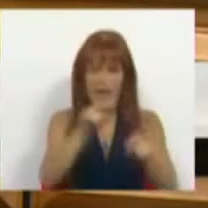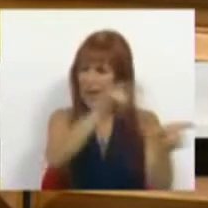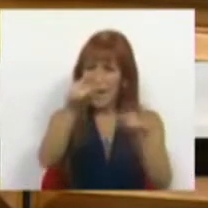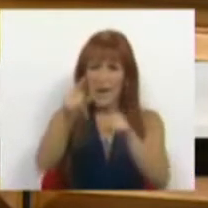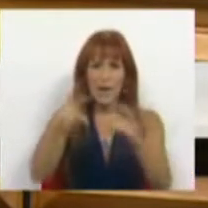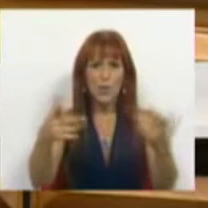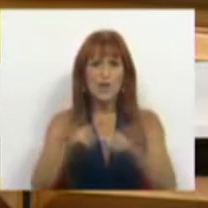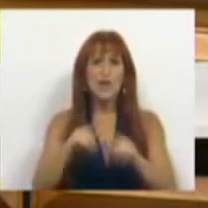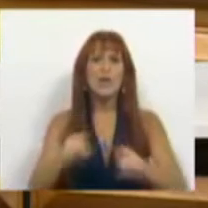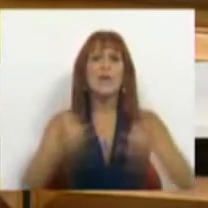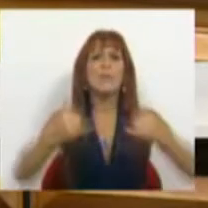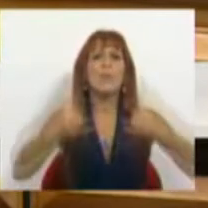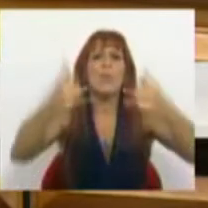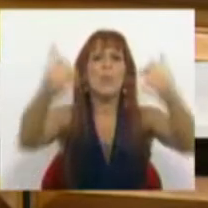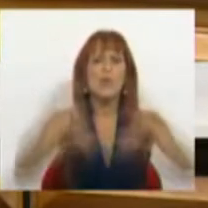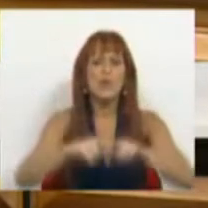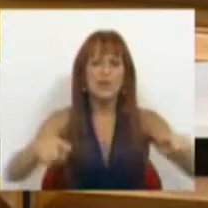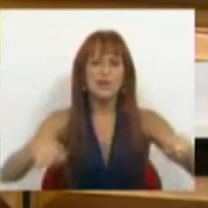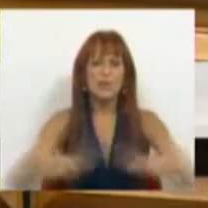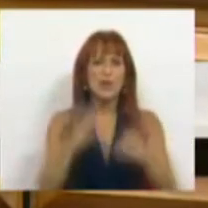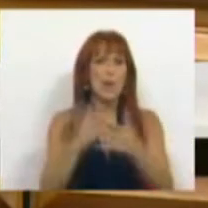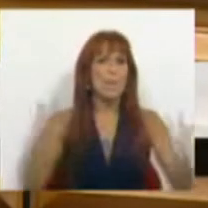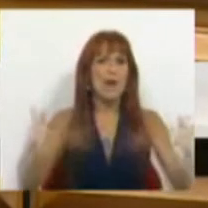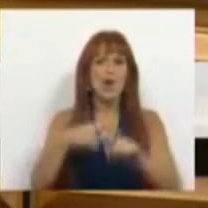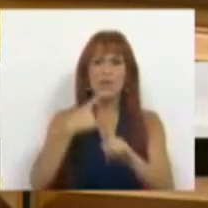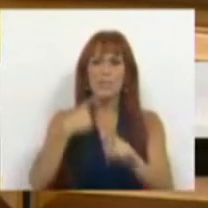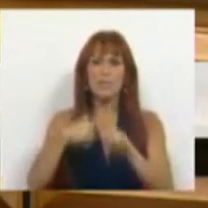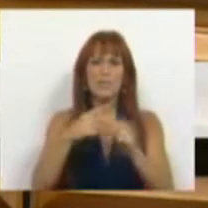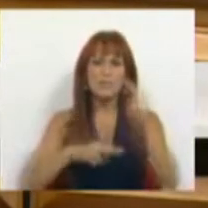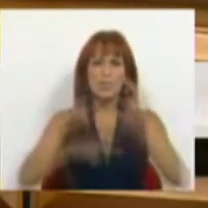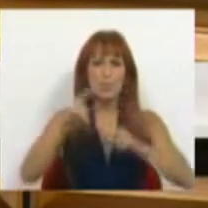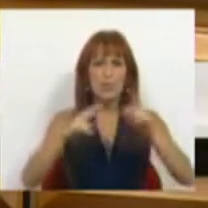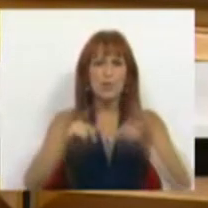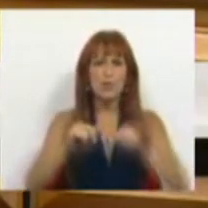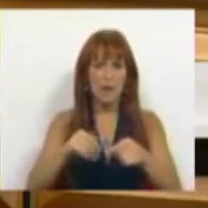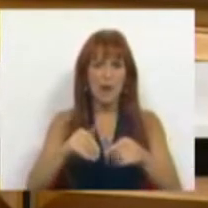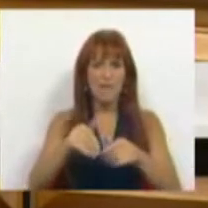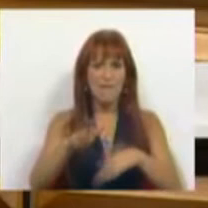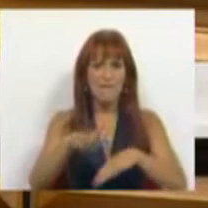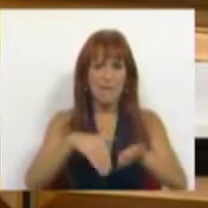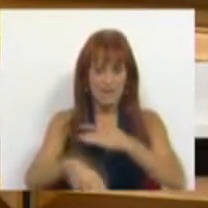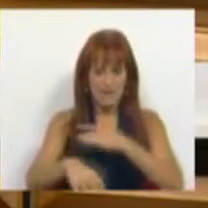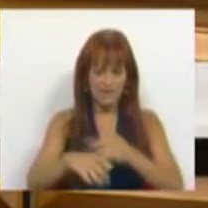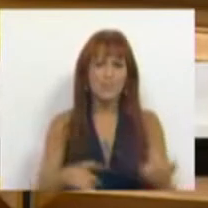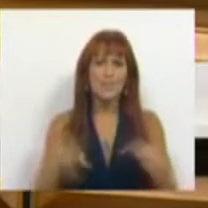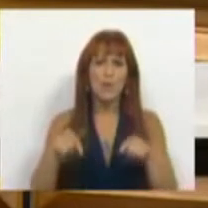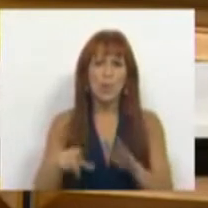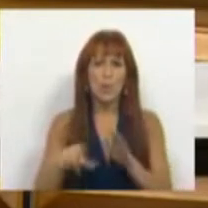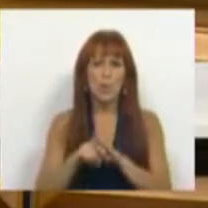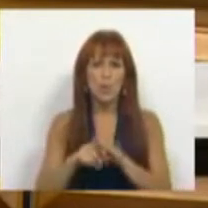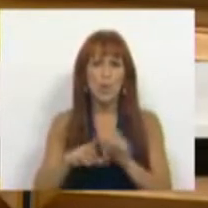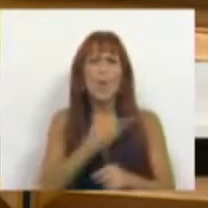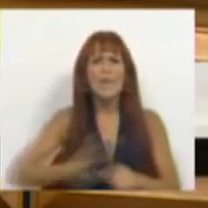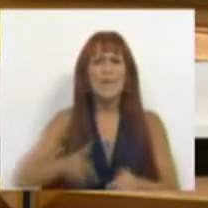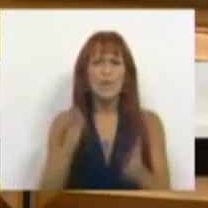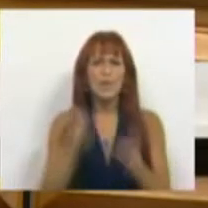aqueles que lhe sucederem em todo este espaço escolar os maiores beneficiários da requalificação que será levada a cabo. O antigo Liceu